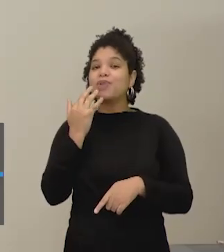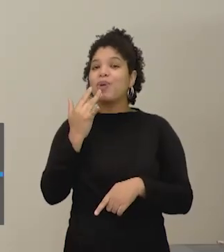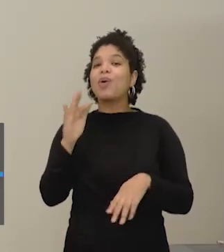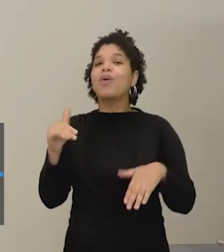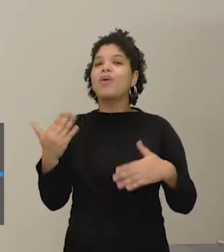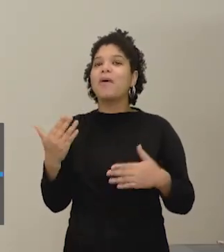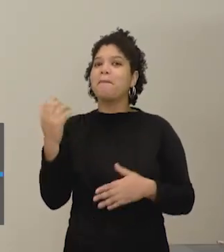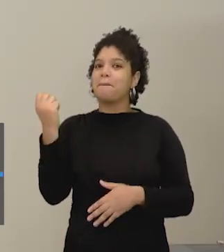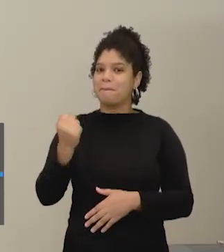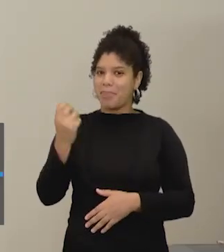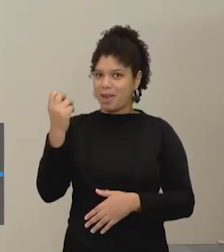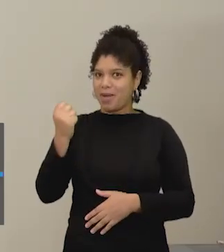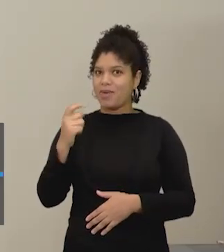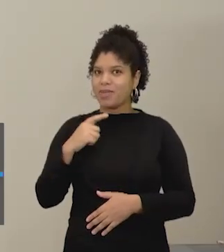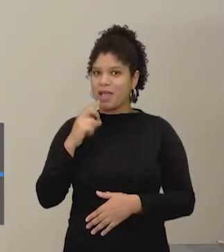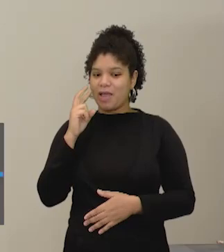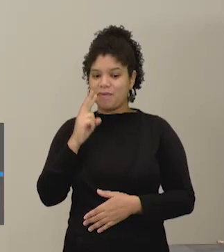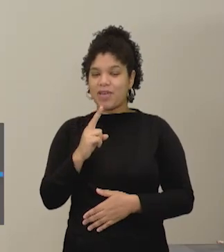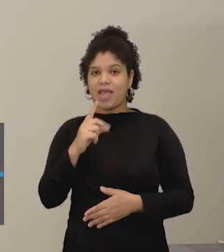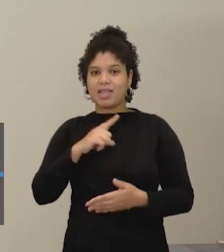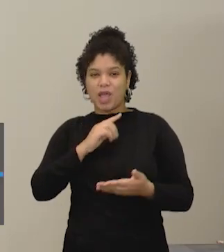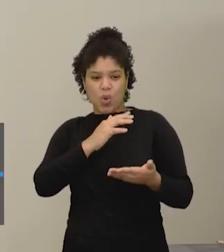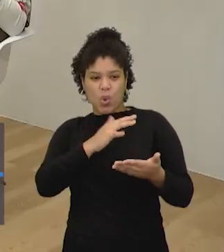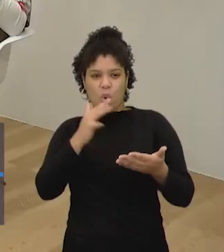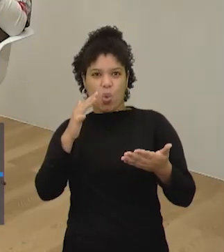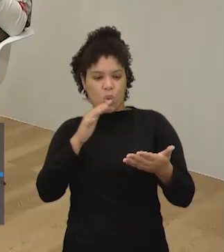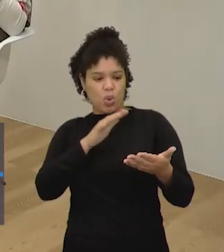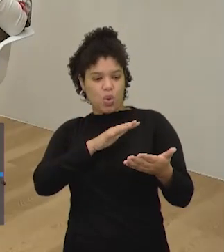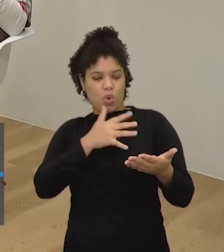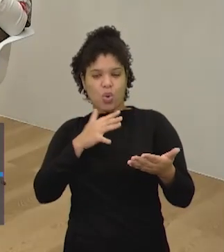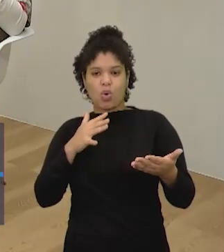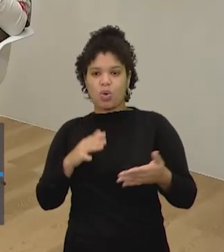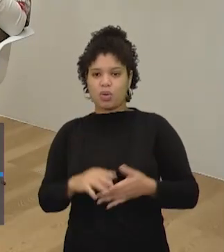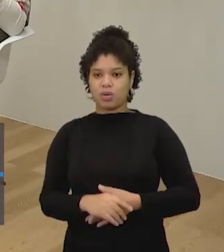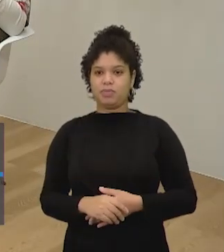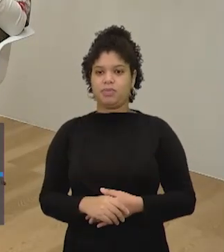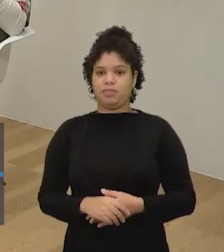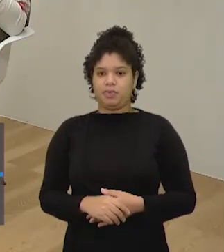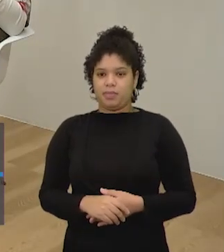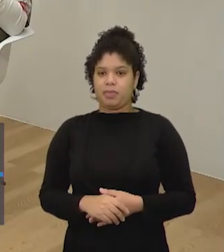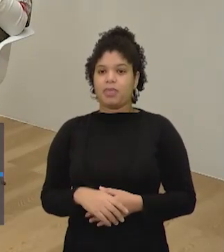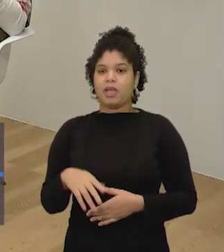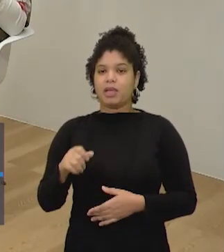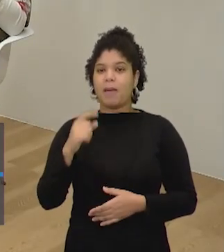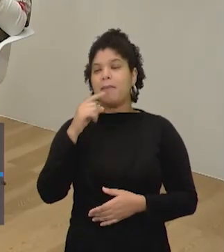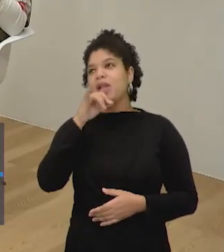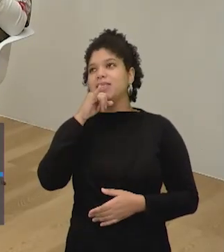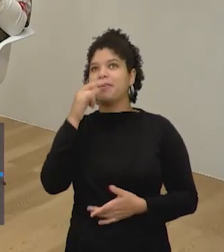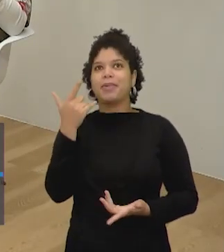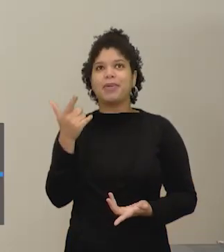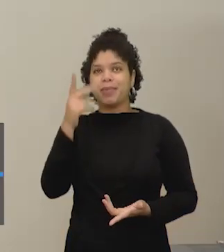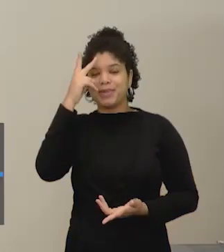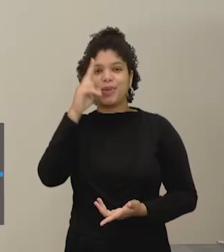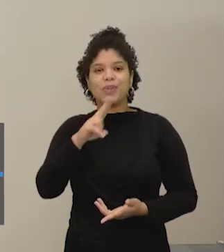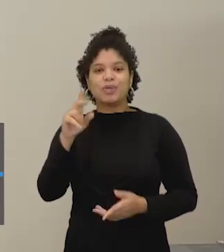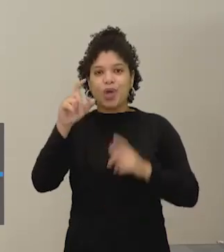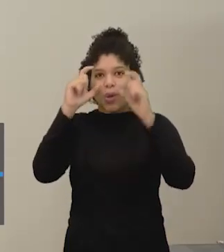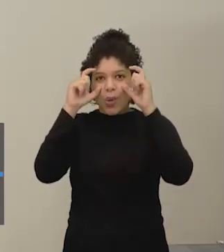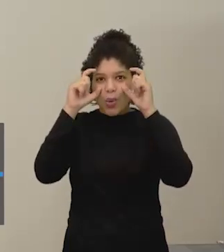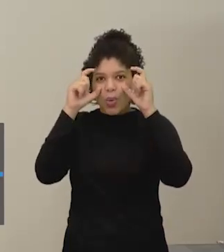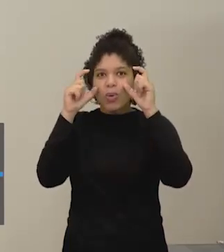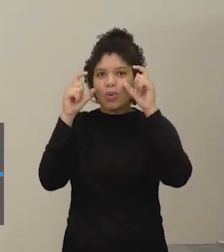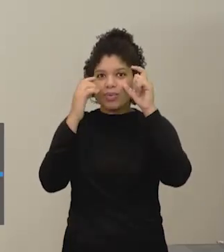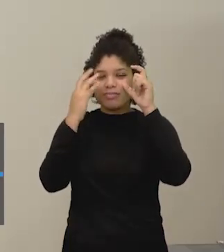realce nas joias que ela desenhava. Reflexo. Nosso óculos às vezes dá um reflexo branco assim. Mais comentário? Posso